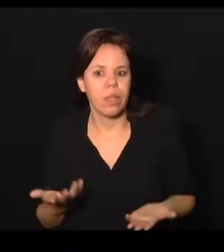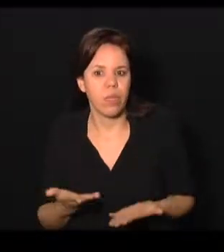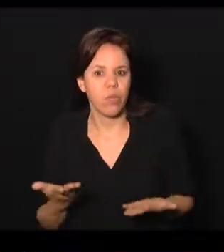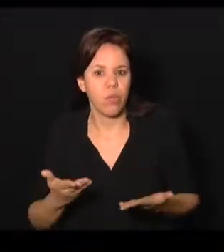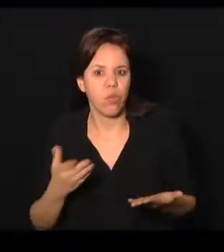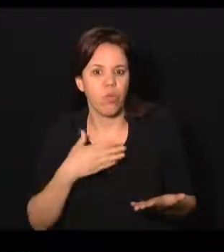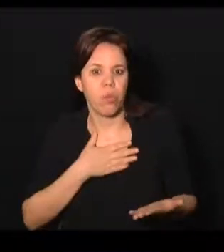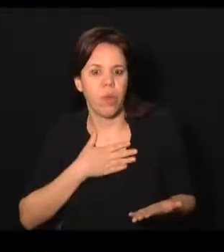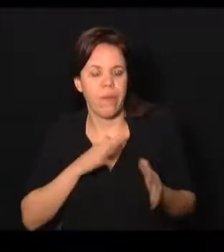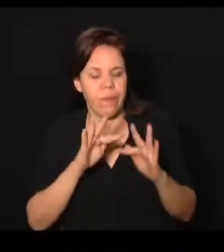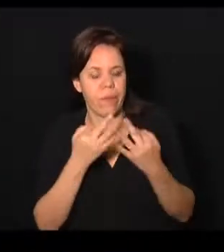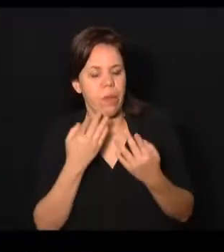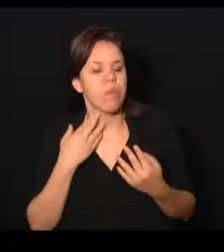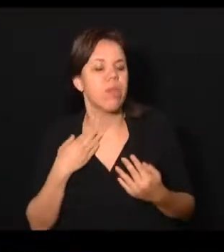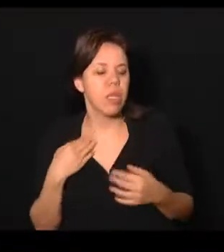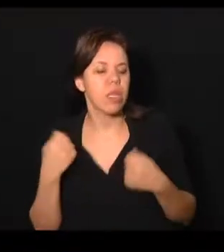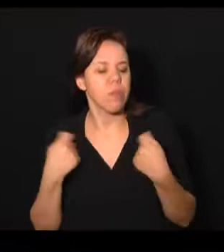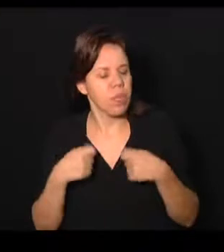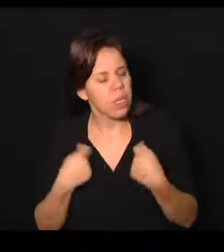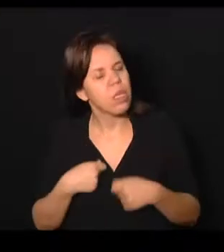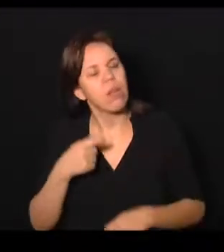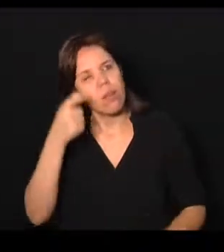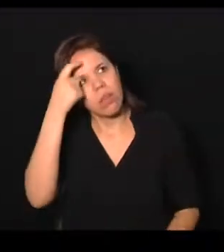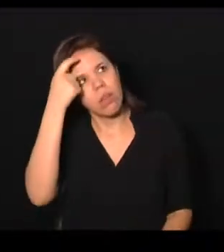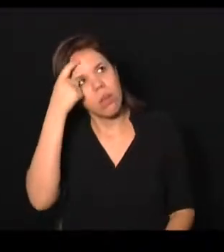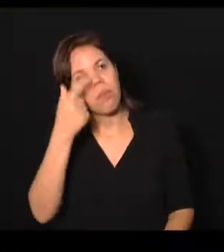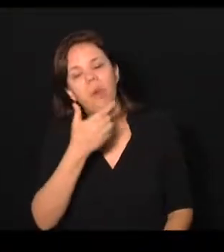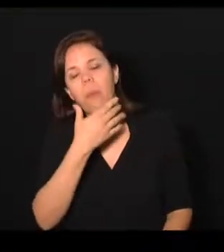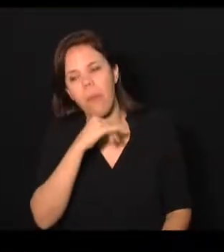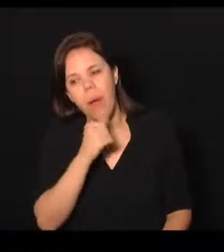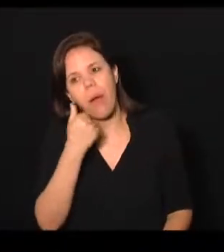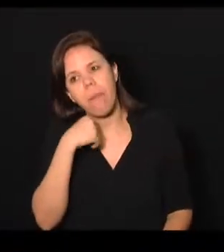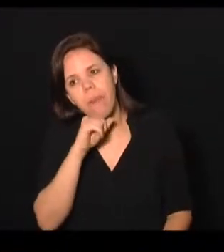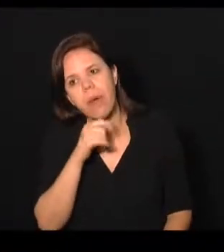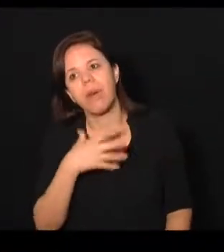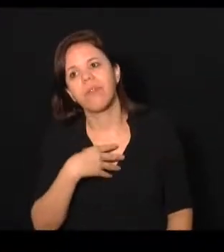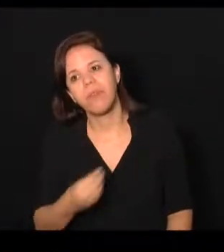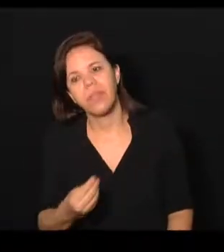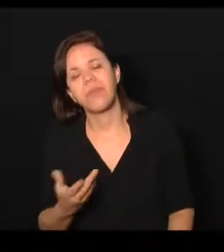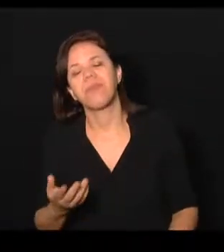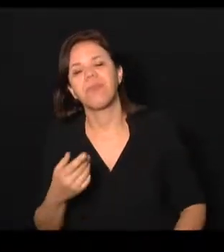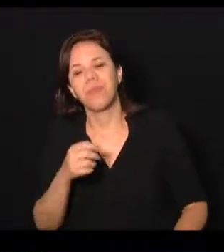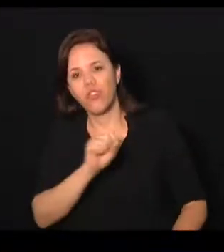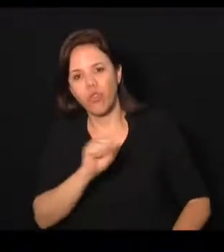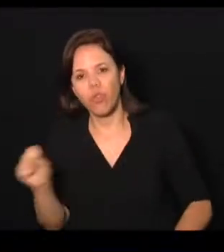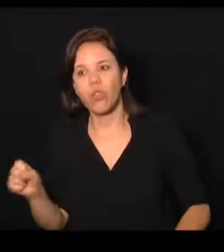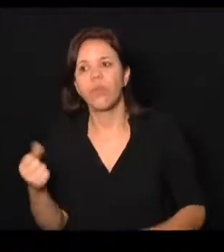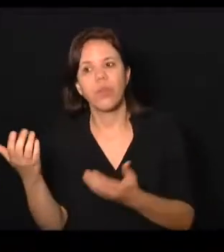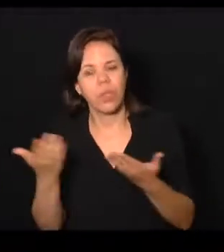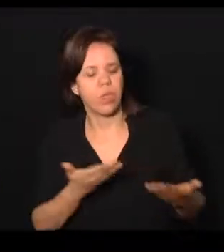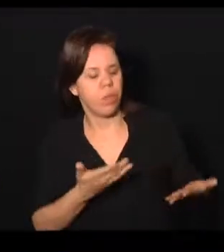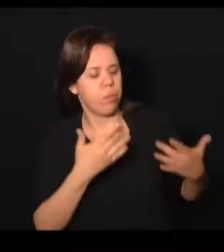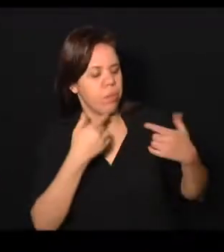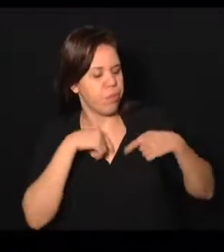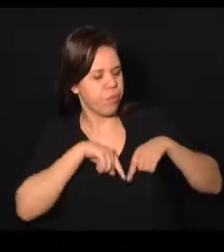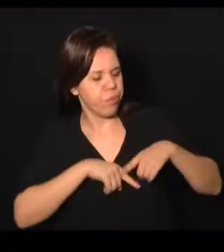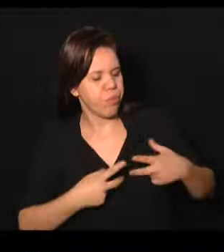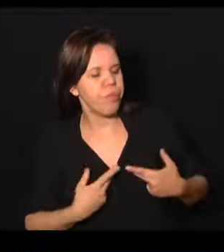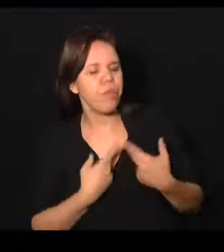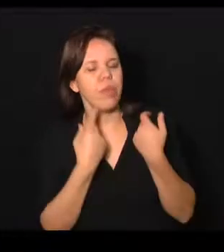o meu parente está precisando, hoje que meu pai, minha mãe, meu filho, meu sogro, minha sogra precisou receber sangue, que eu vi